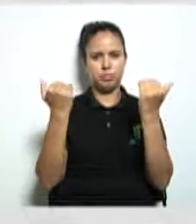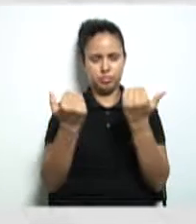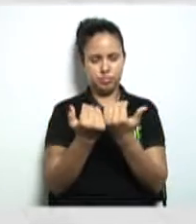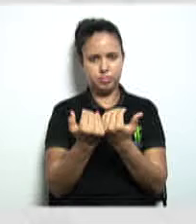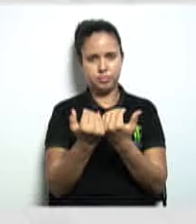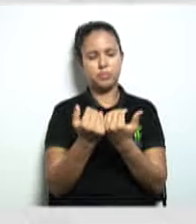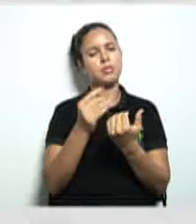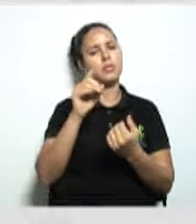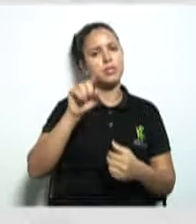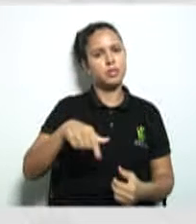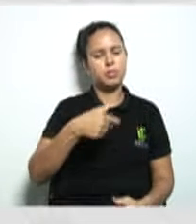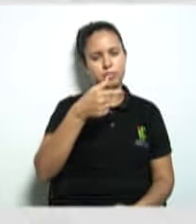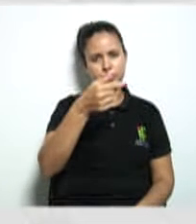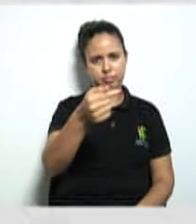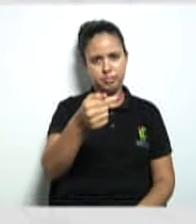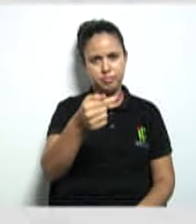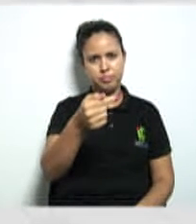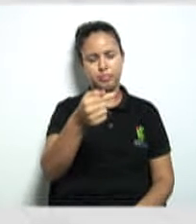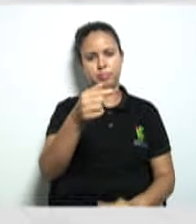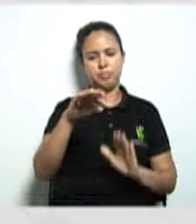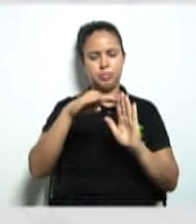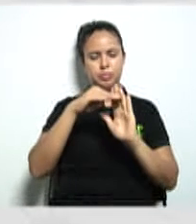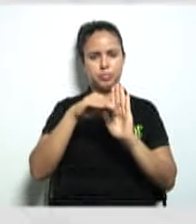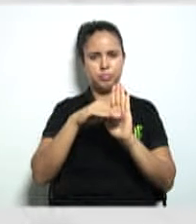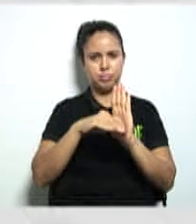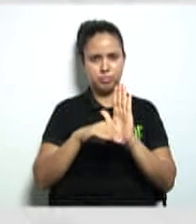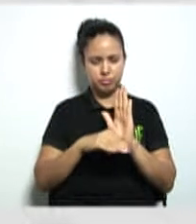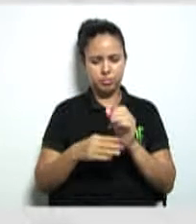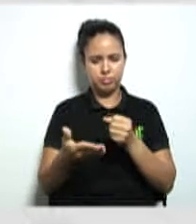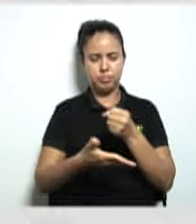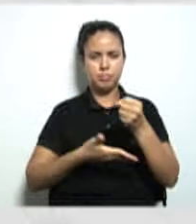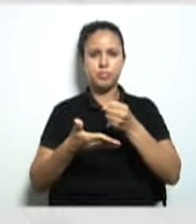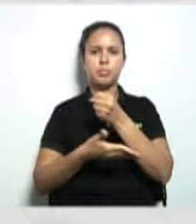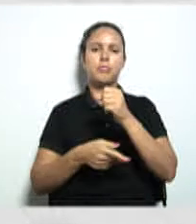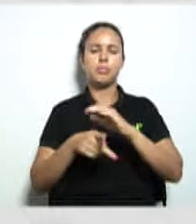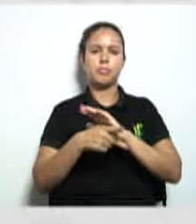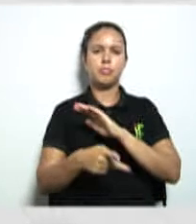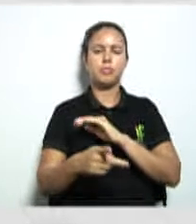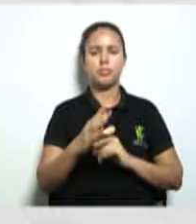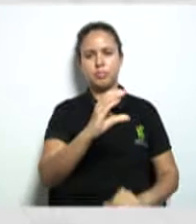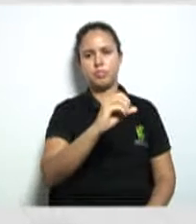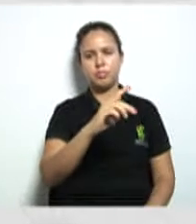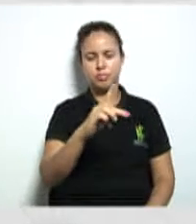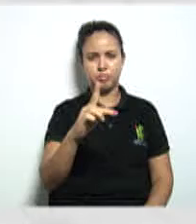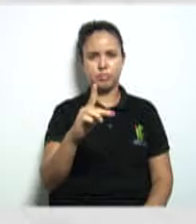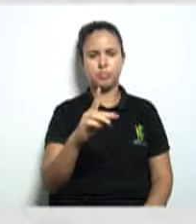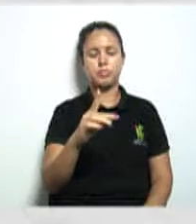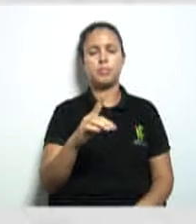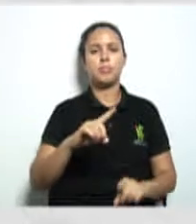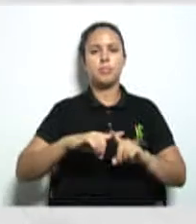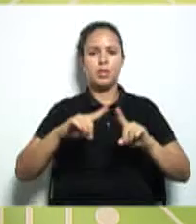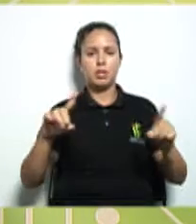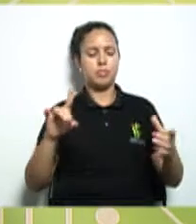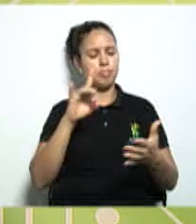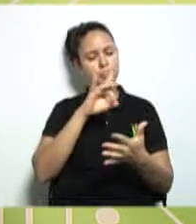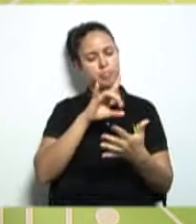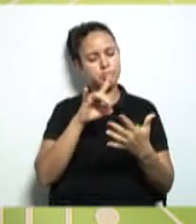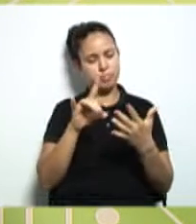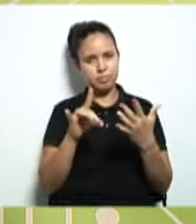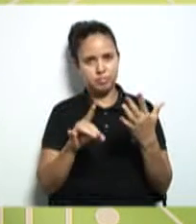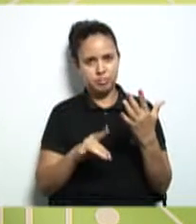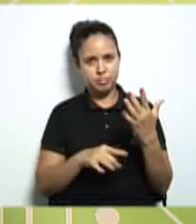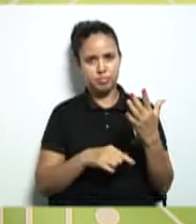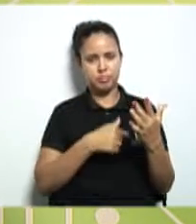são os 7 princípios. Mas vamos falar agora sobre cada um deles. Qual a importância de cada